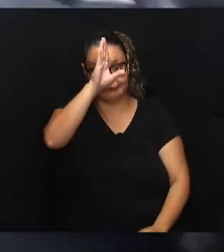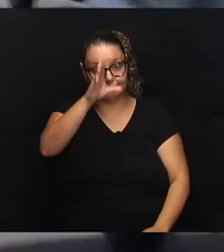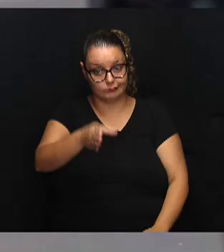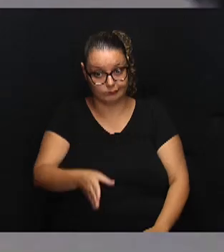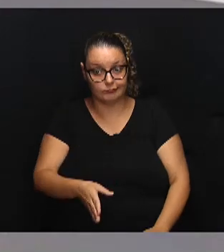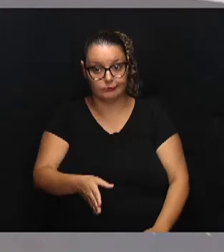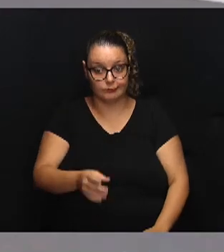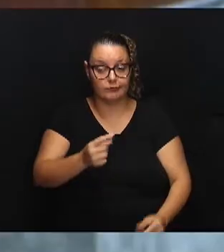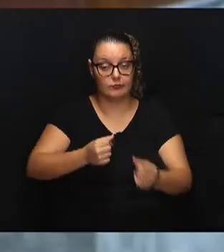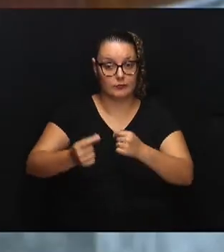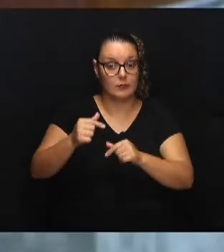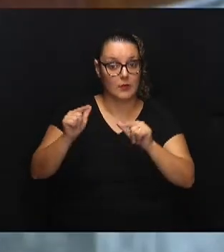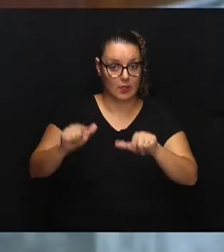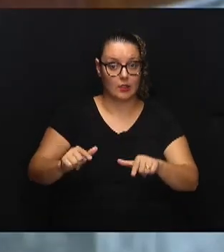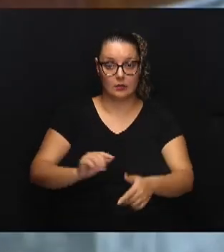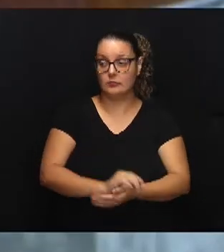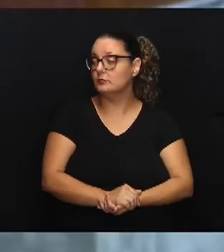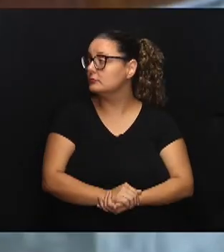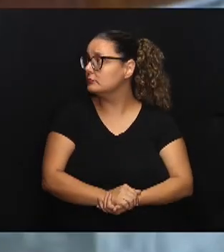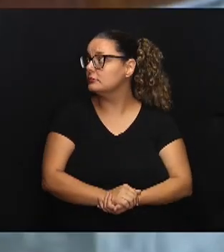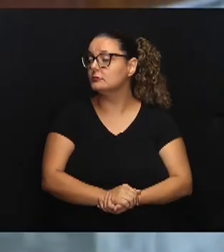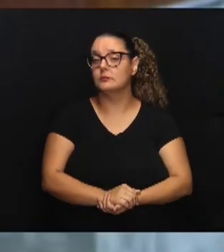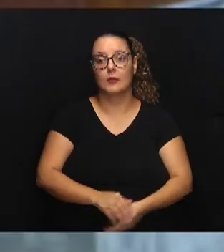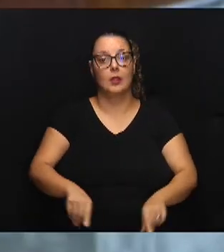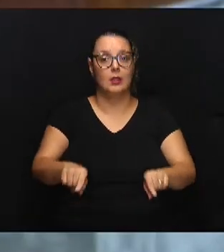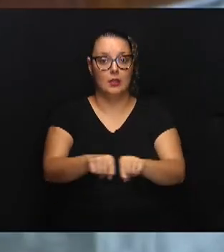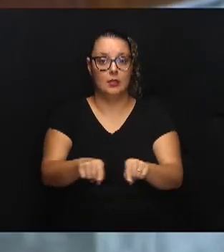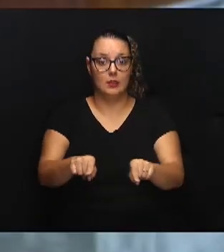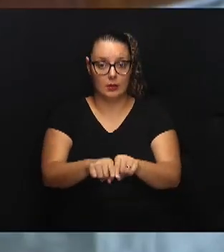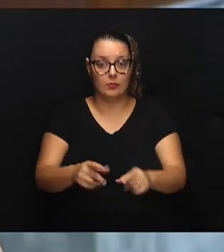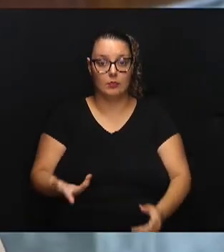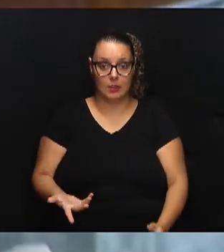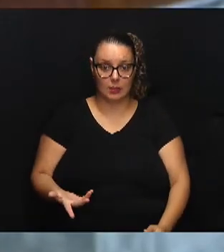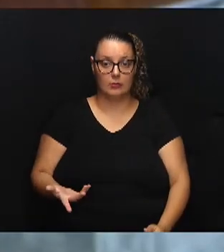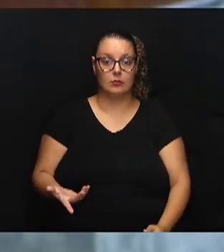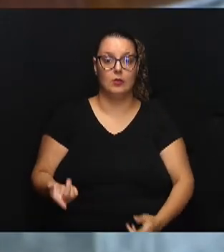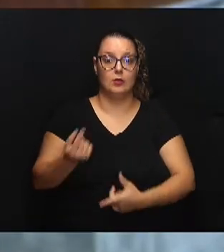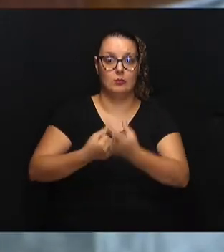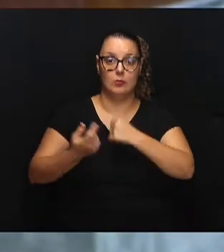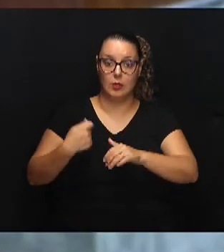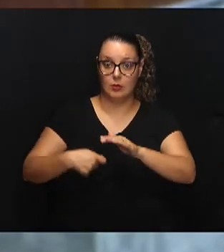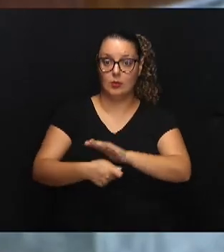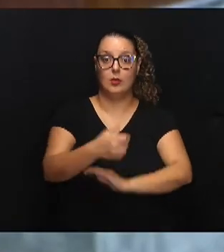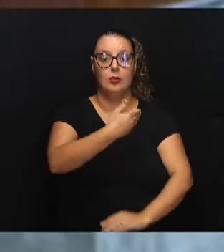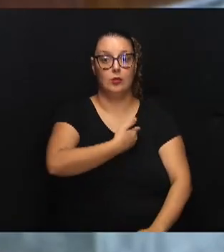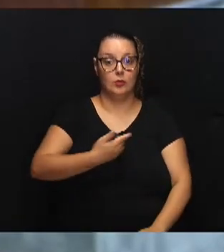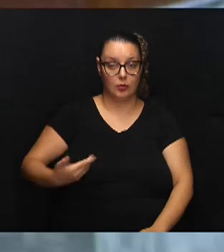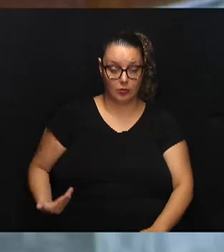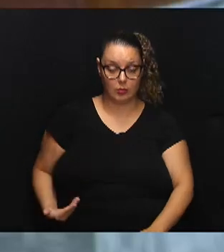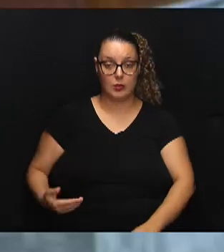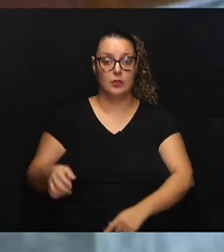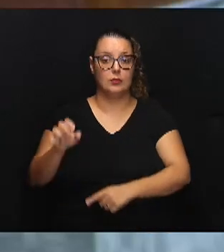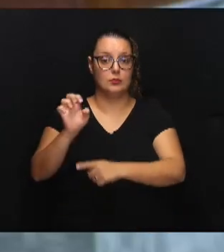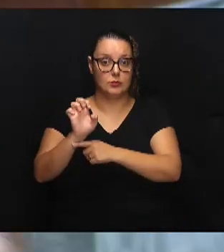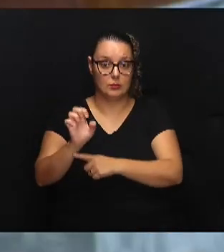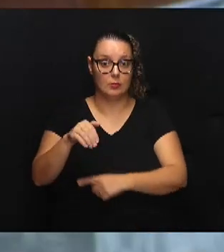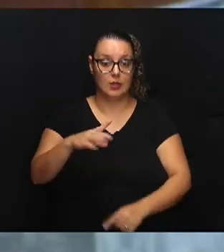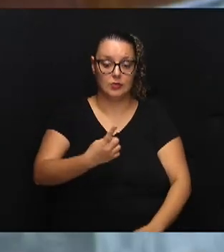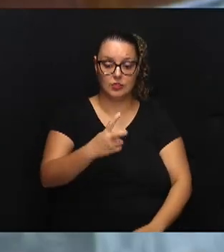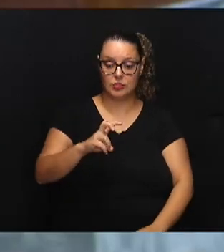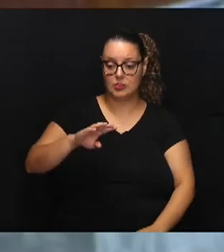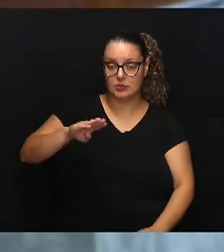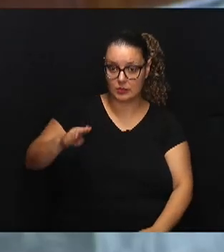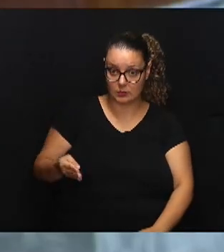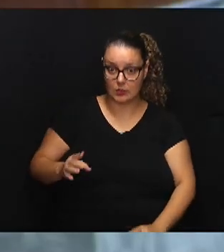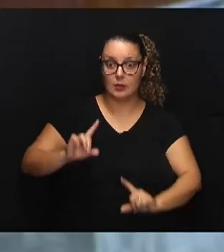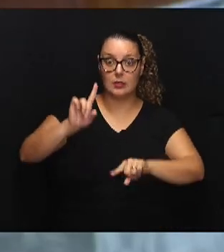a economia local. Além de existir também a previsão de um investimento do governo do estado de mais de 15 bilhões para